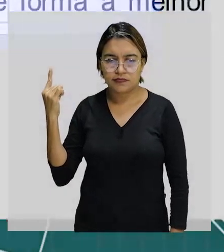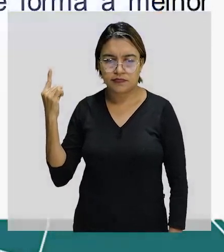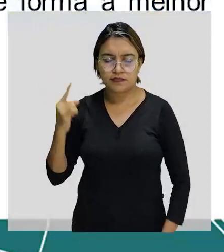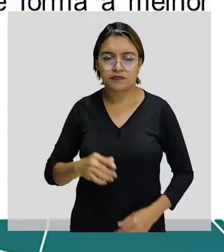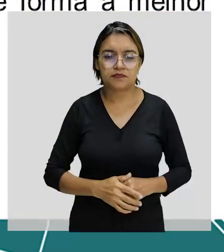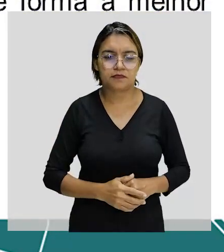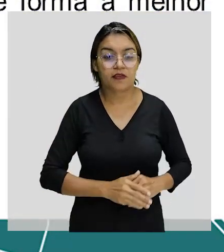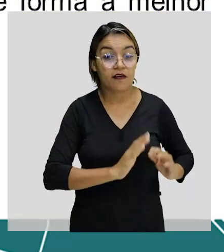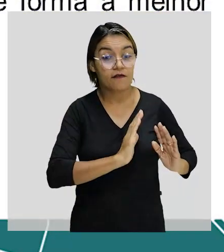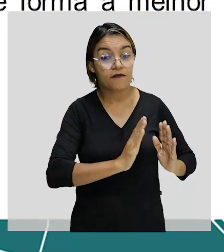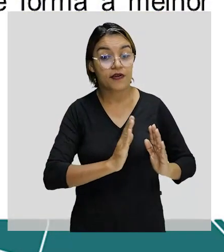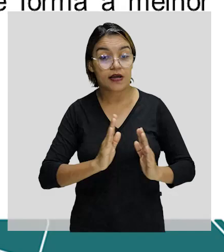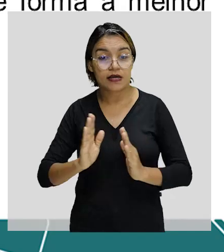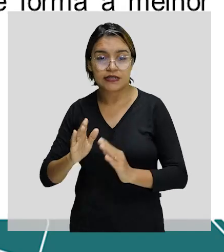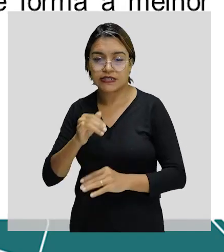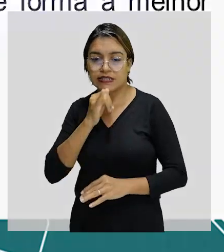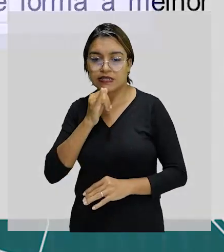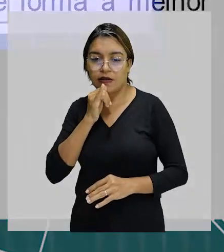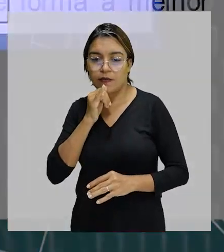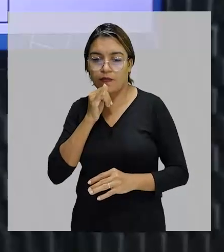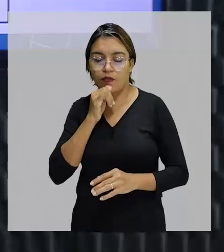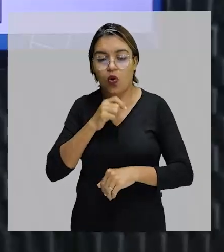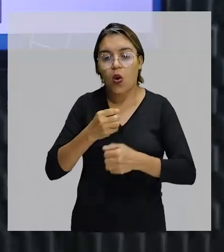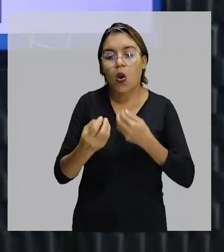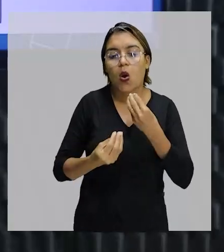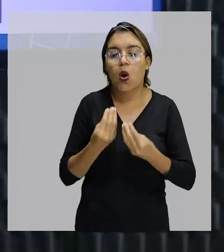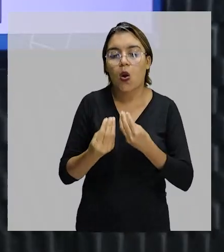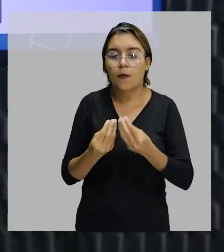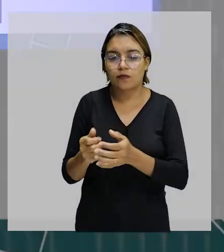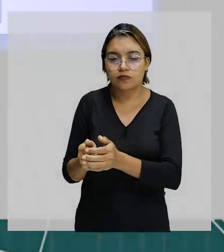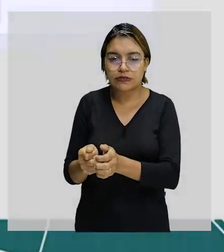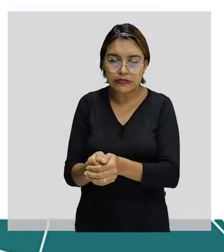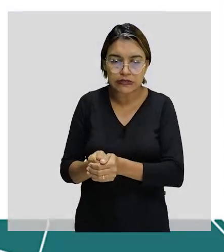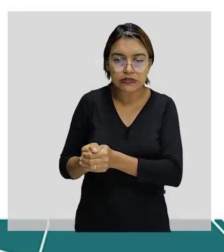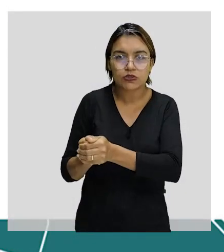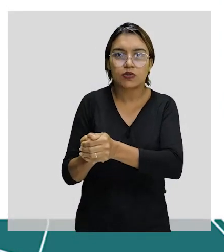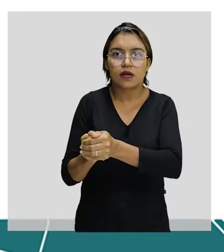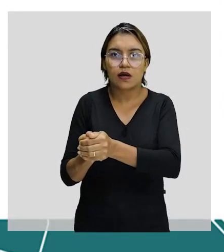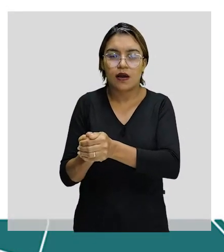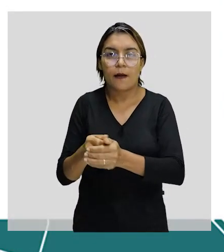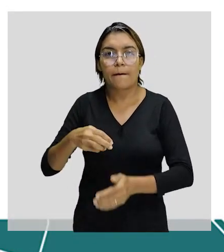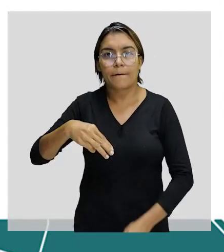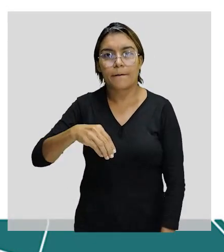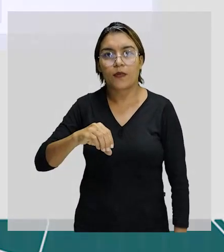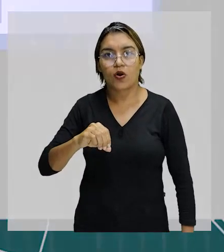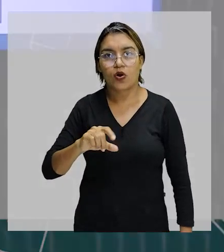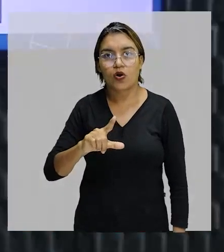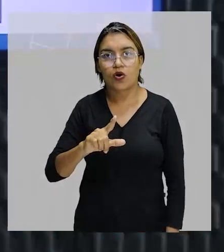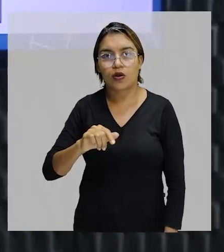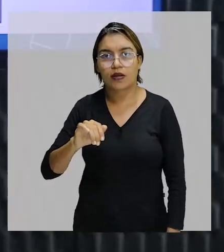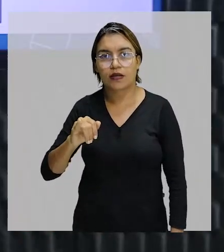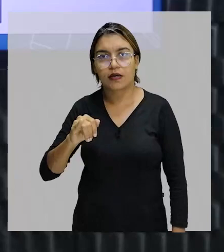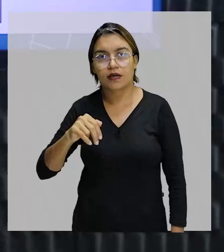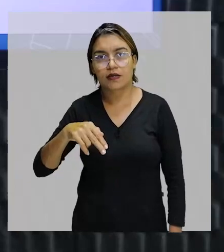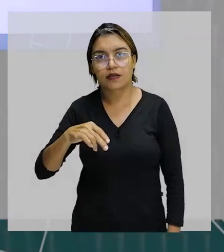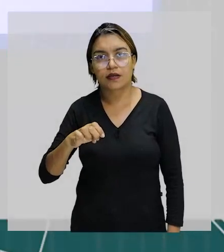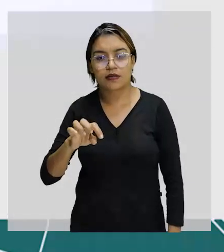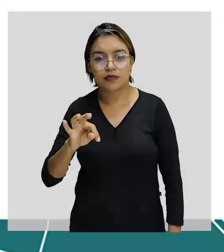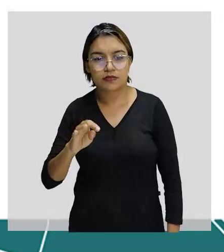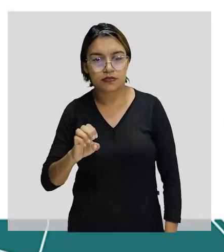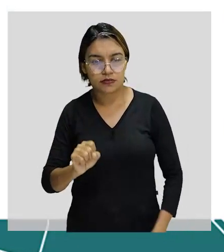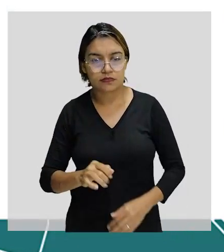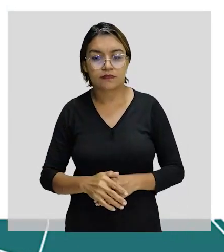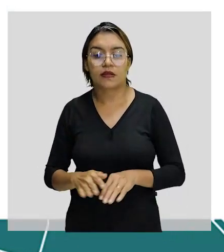Fases do lançamento. Tem a empunhadura, que é a forma que ele segura o martelo. Os molinetes, que são os giros que ele realiza com esse martelo acima da